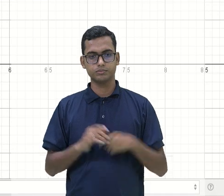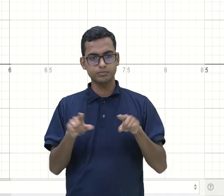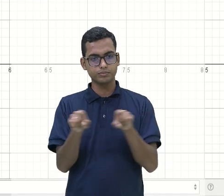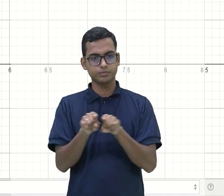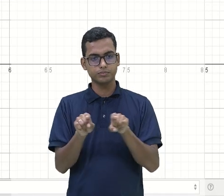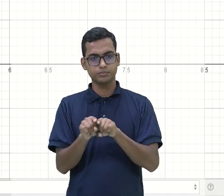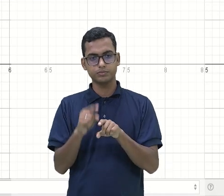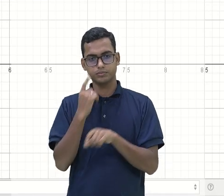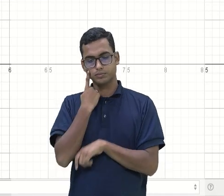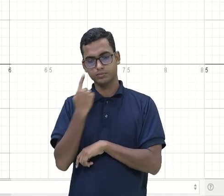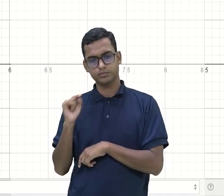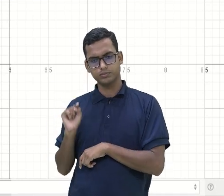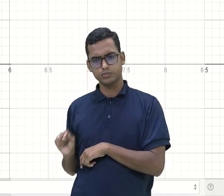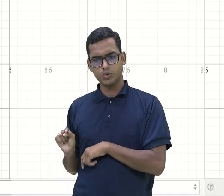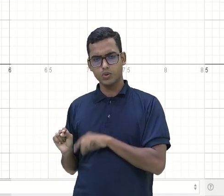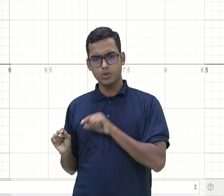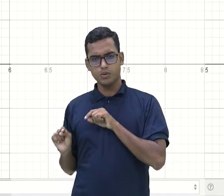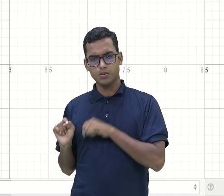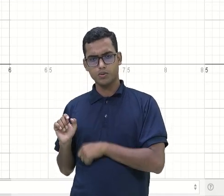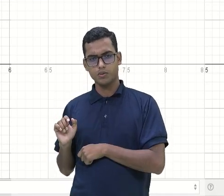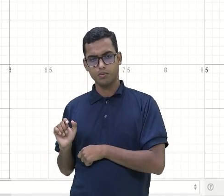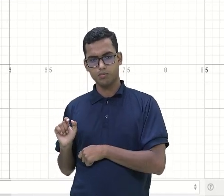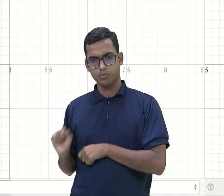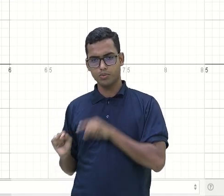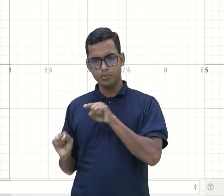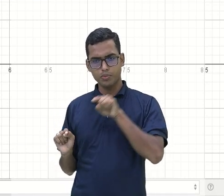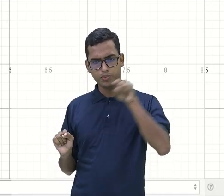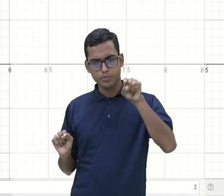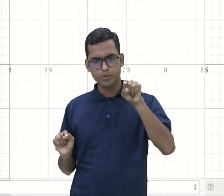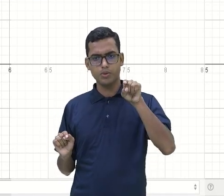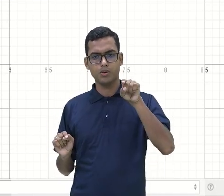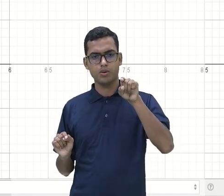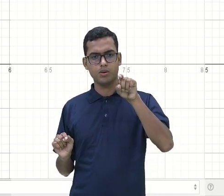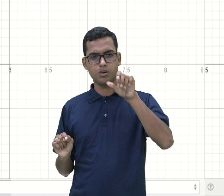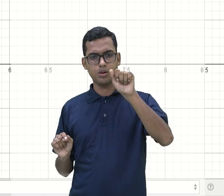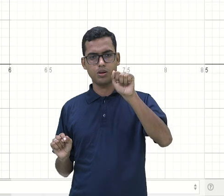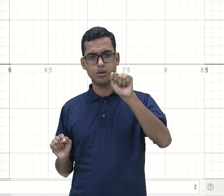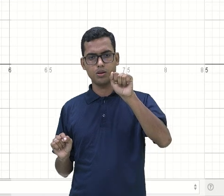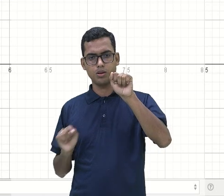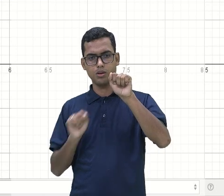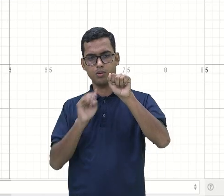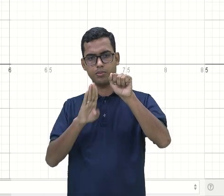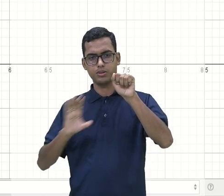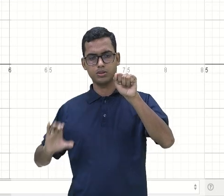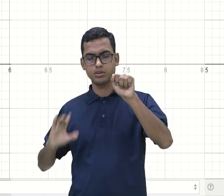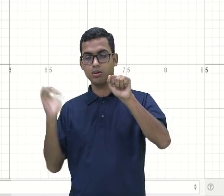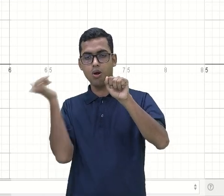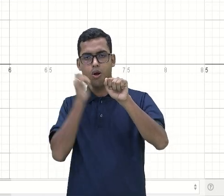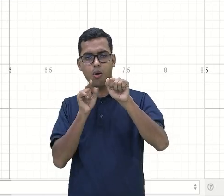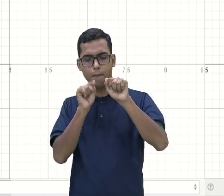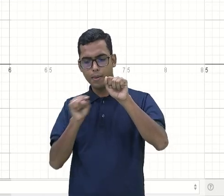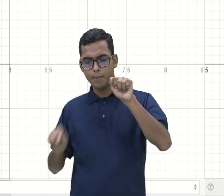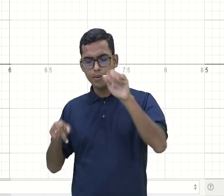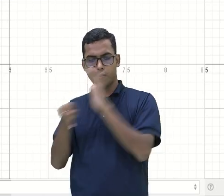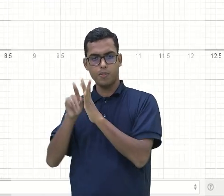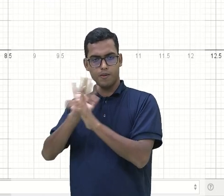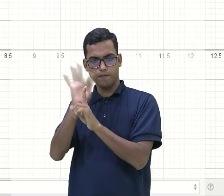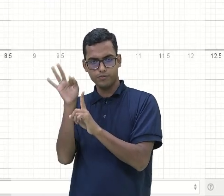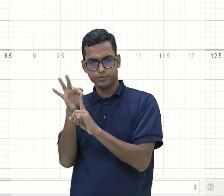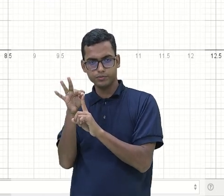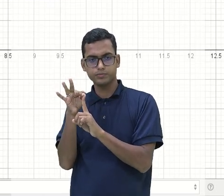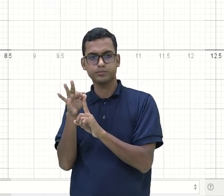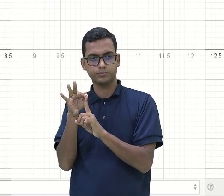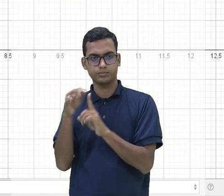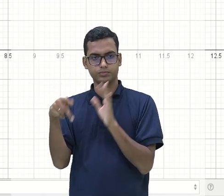C, o que a gente consegue confirmar aí e observar que a função